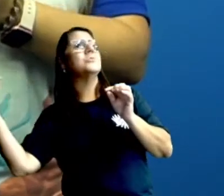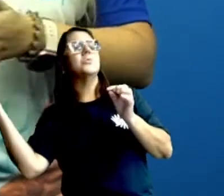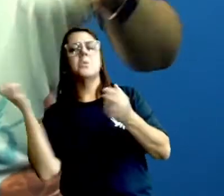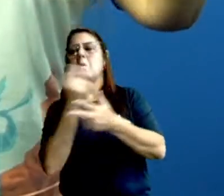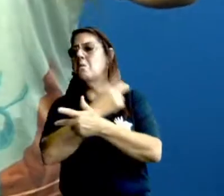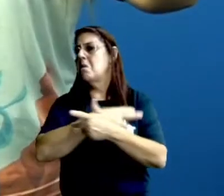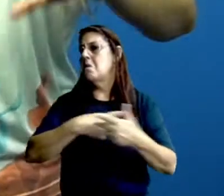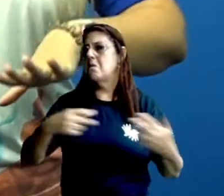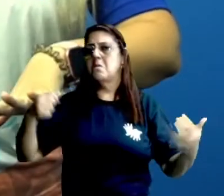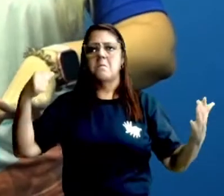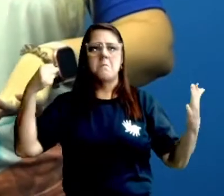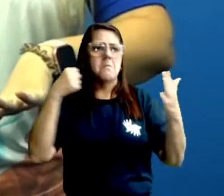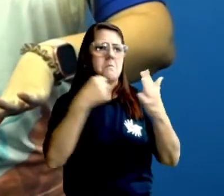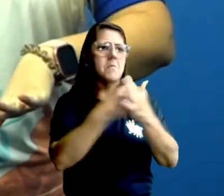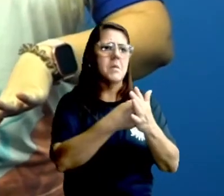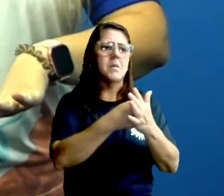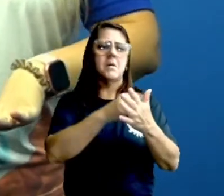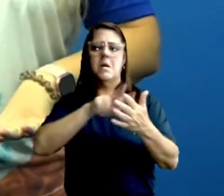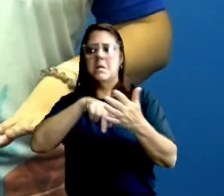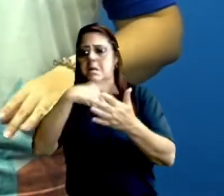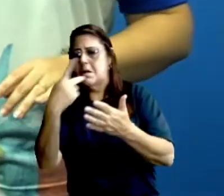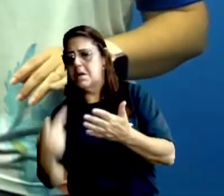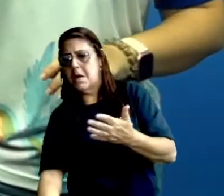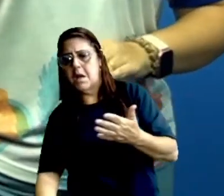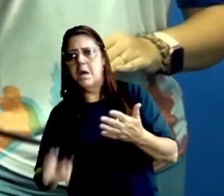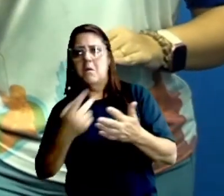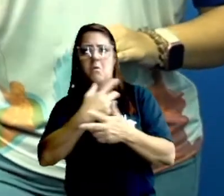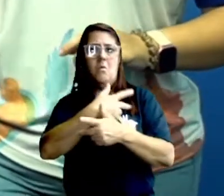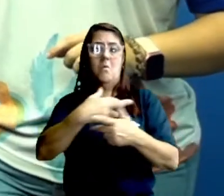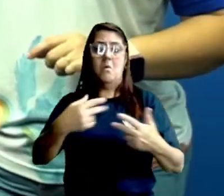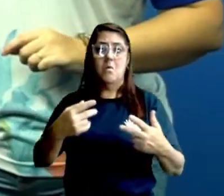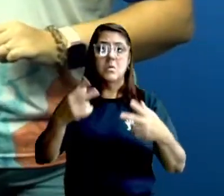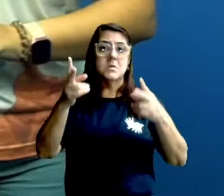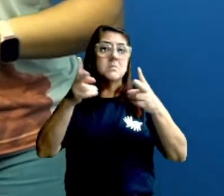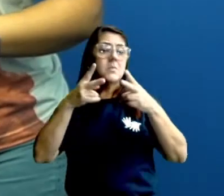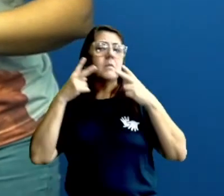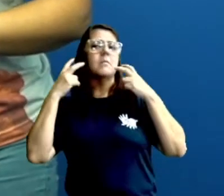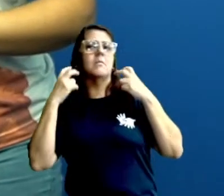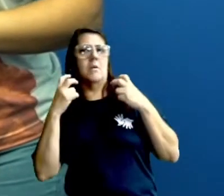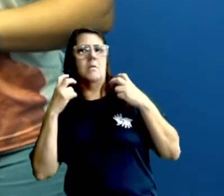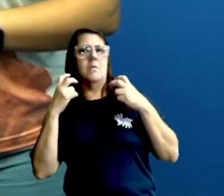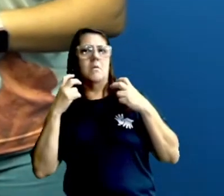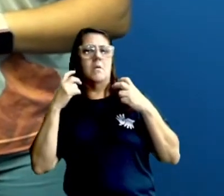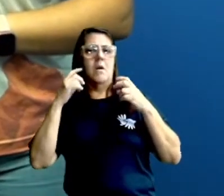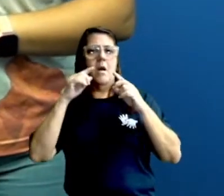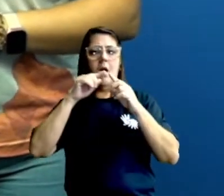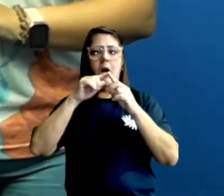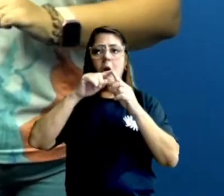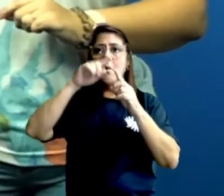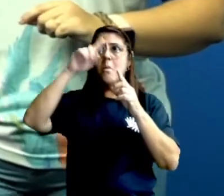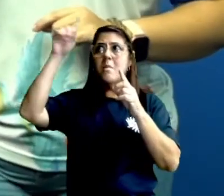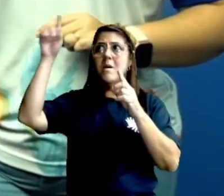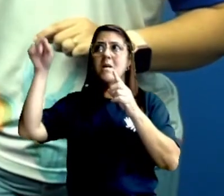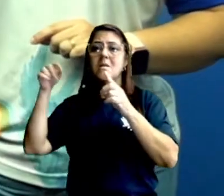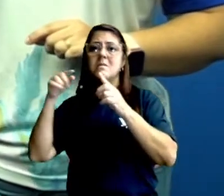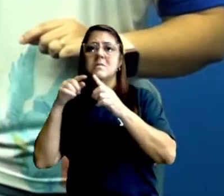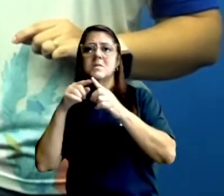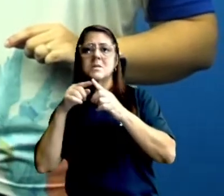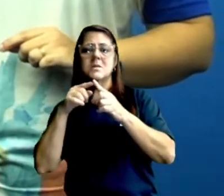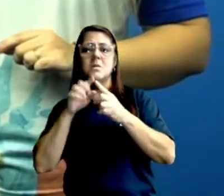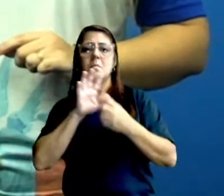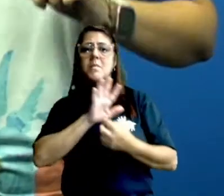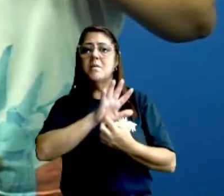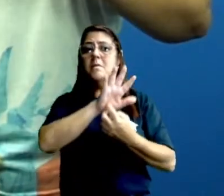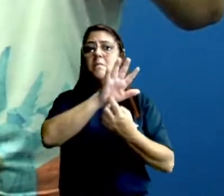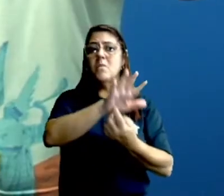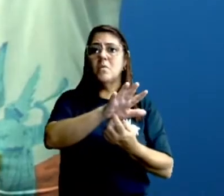de uma pancada, o som de alguma coisa caindo. Então vocês fiquem atentos ao balãozinho de fala, para quem ele